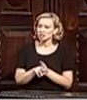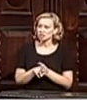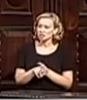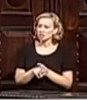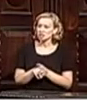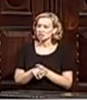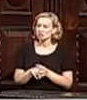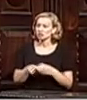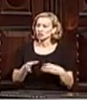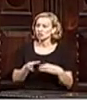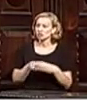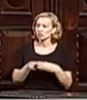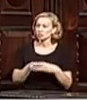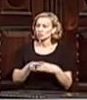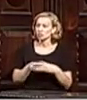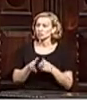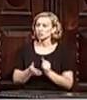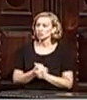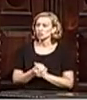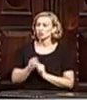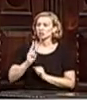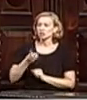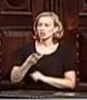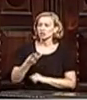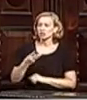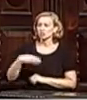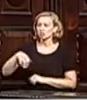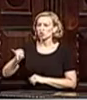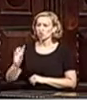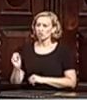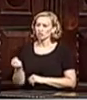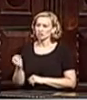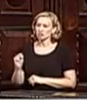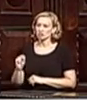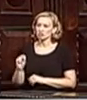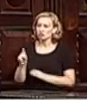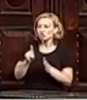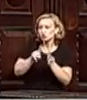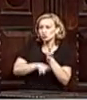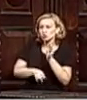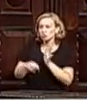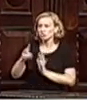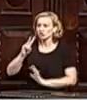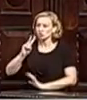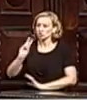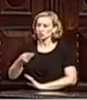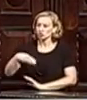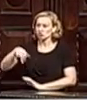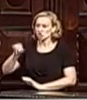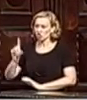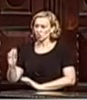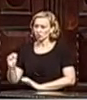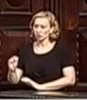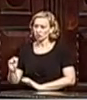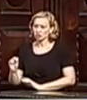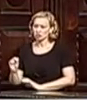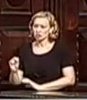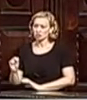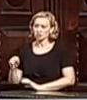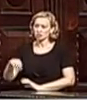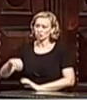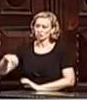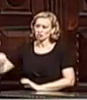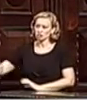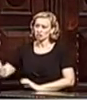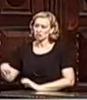fiscal do Estado, que era de 3 bilhões e meio de reais, foi reduzido para 2 bilhões e 900. Até hoje não